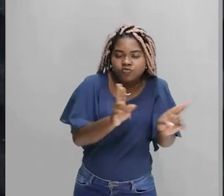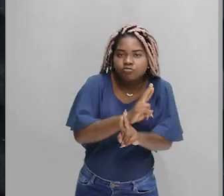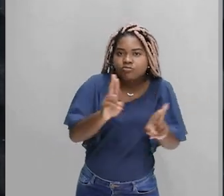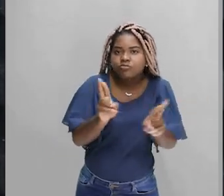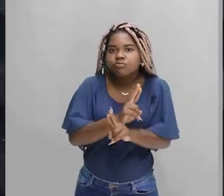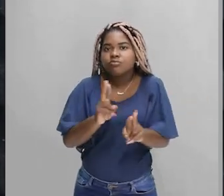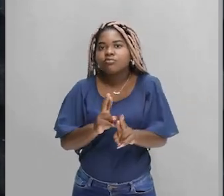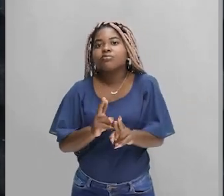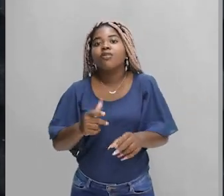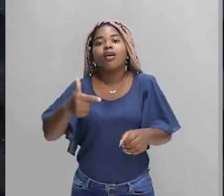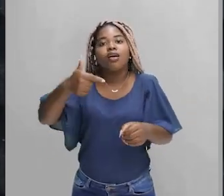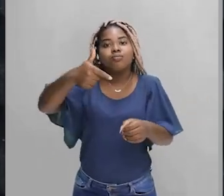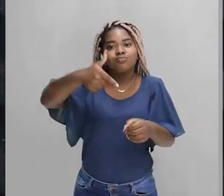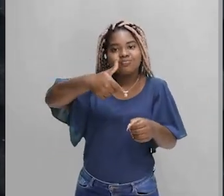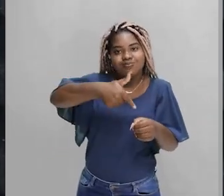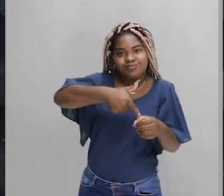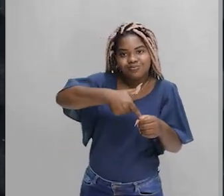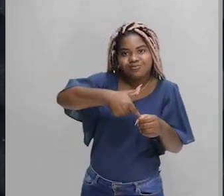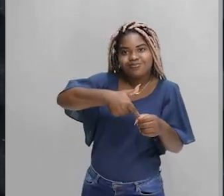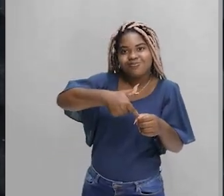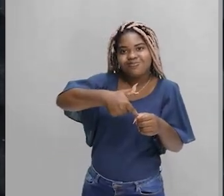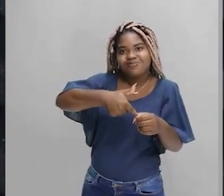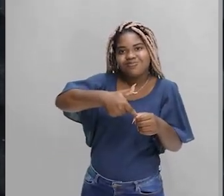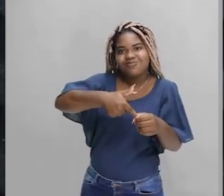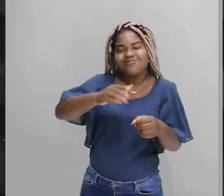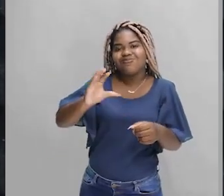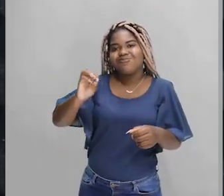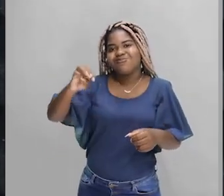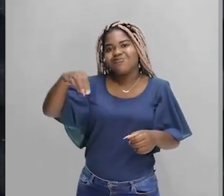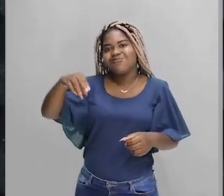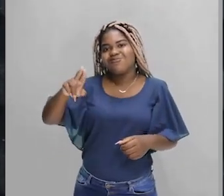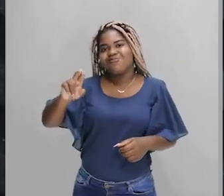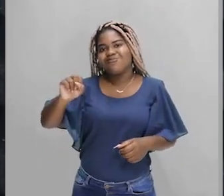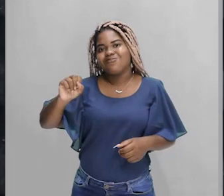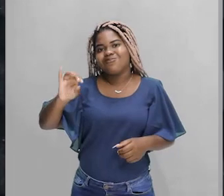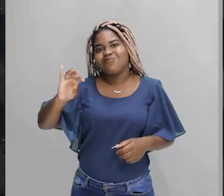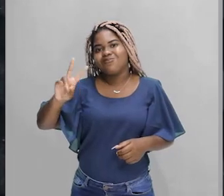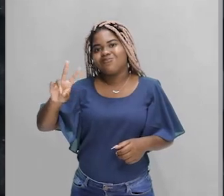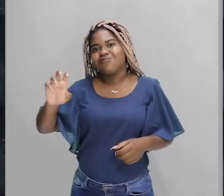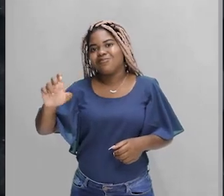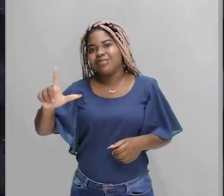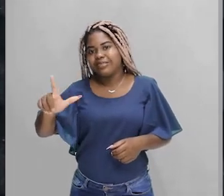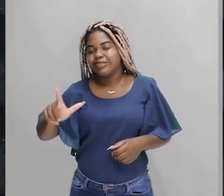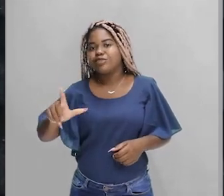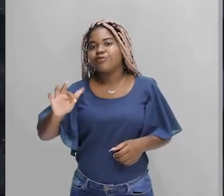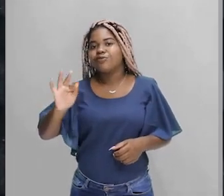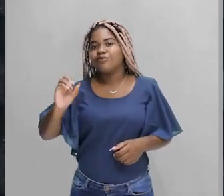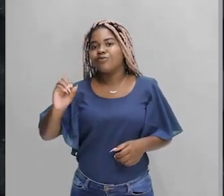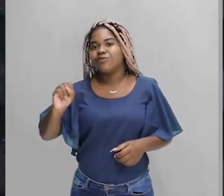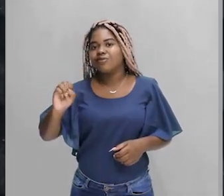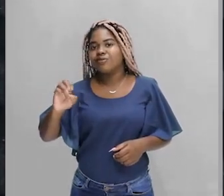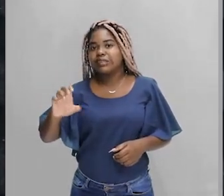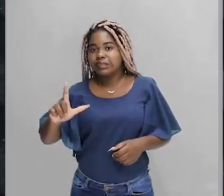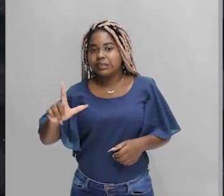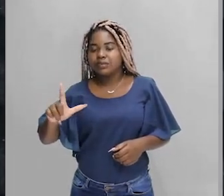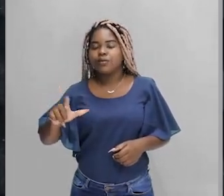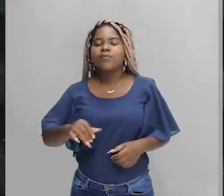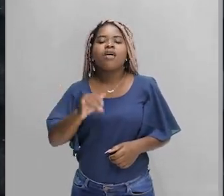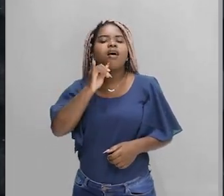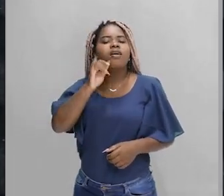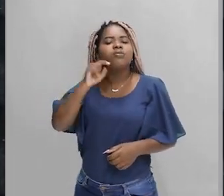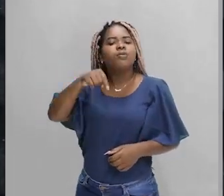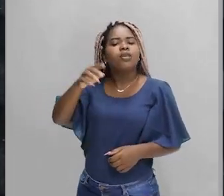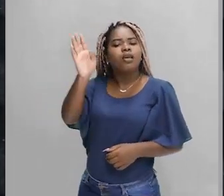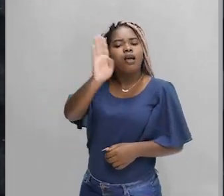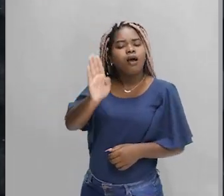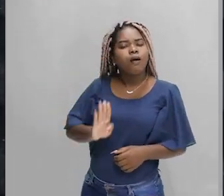a combustível fóssil, galera, tá certo? Então, por exemplo, aqui no Brasil, a gente tem a famosa Bacia de Santos, tá? Bacia de Santos, o